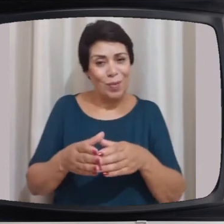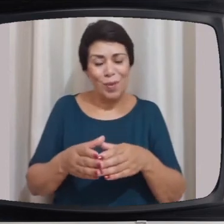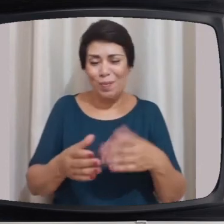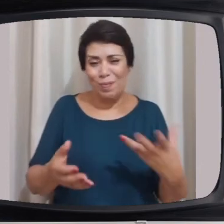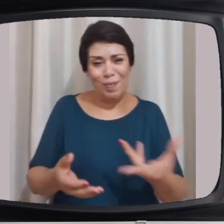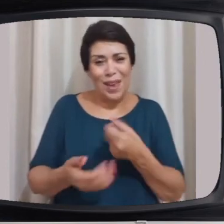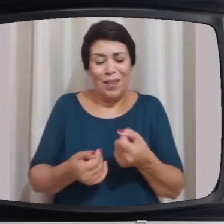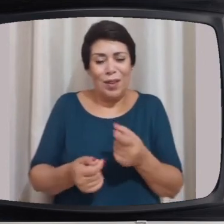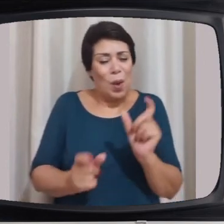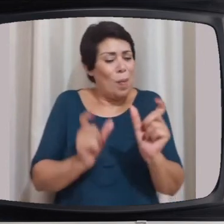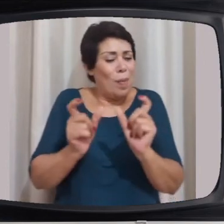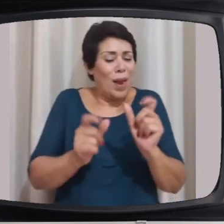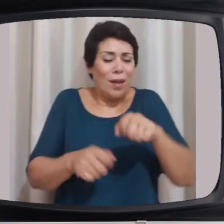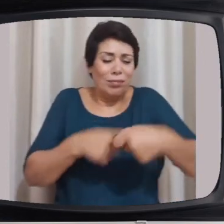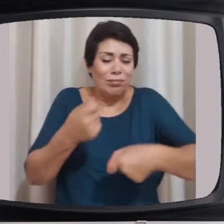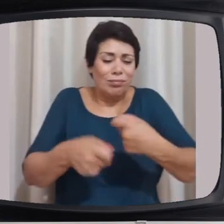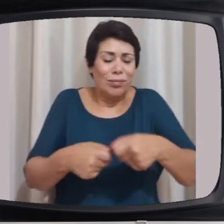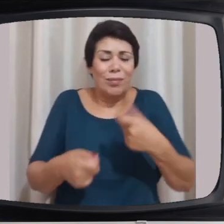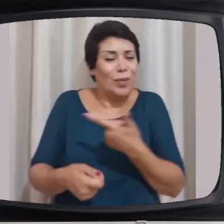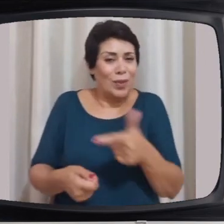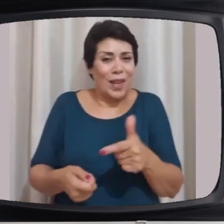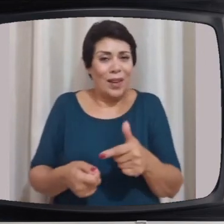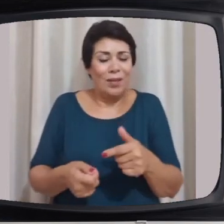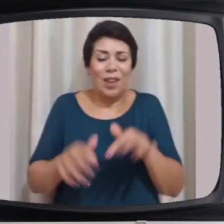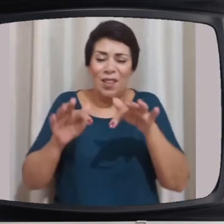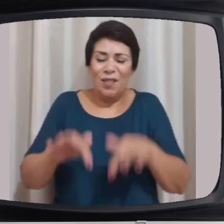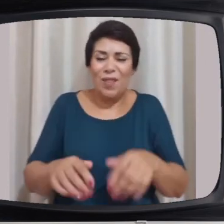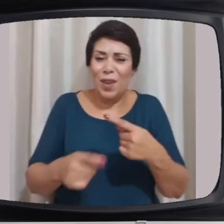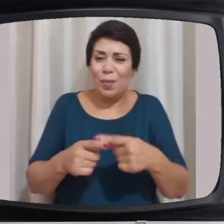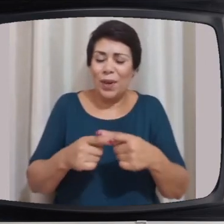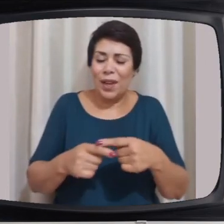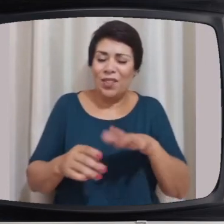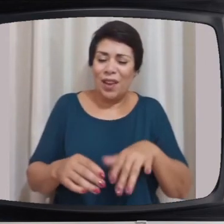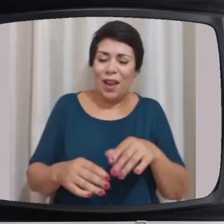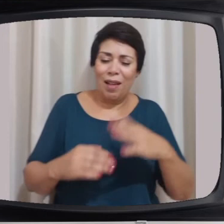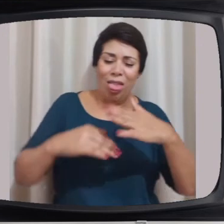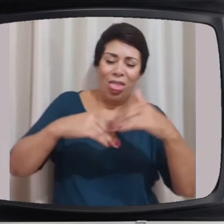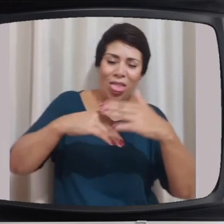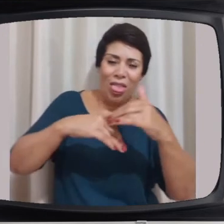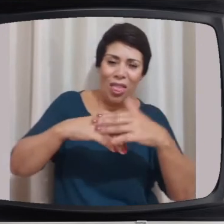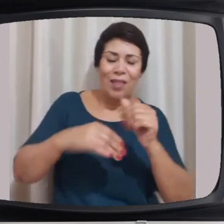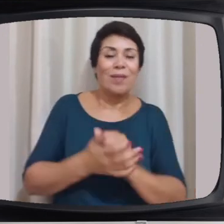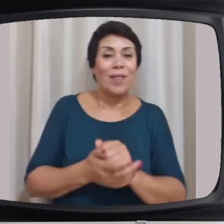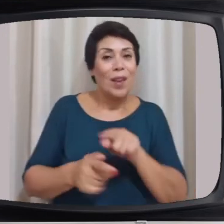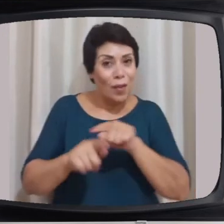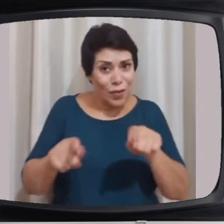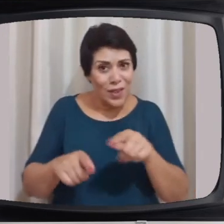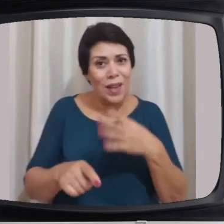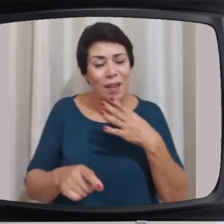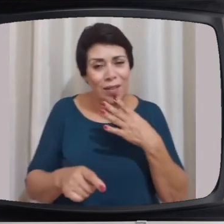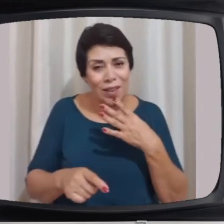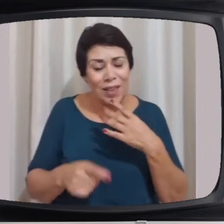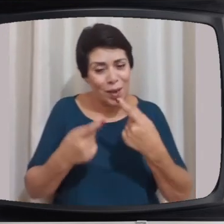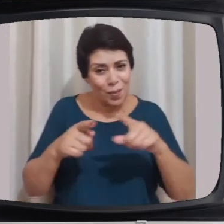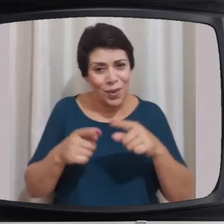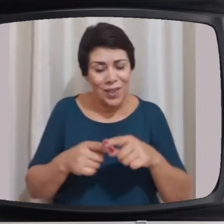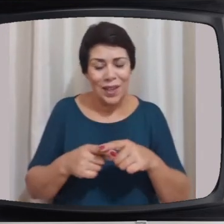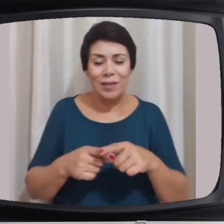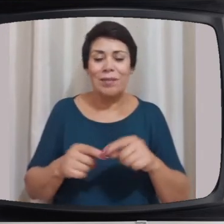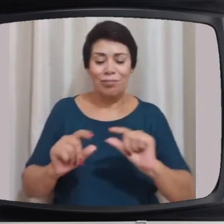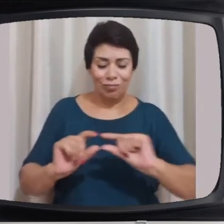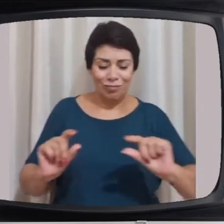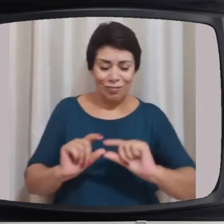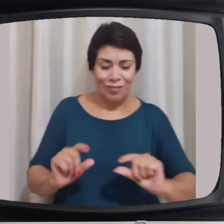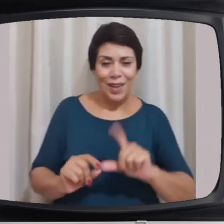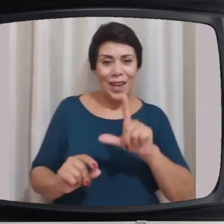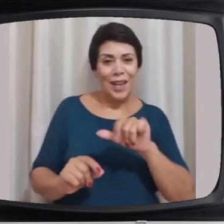tenho palavras mesmo, eu vou encerrar porque tá ficando muito tiete isso daqui. E você que quer ouvir o Patufu, claro que a gente deixou aqui na descrição do